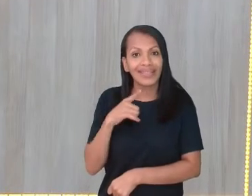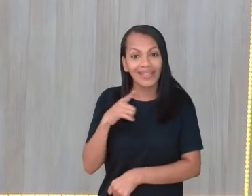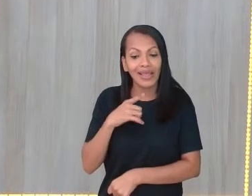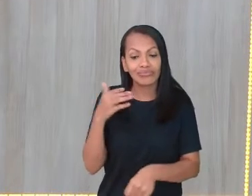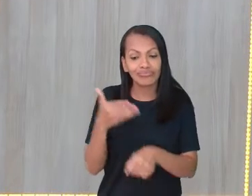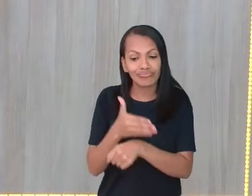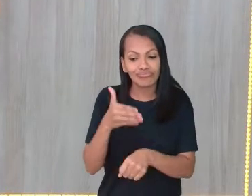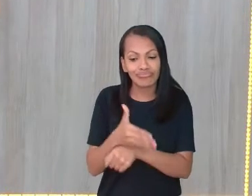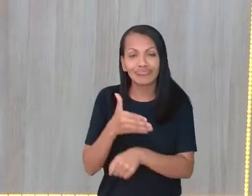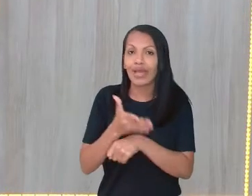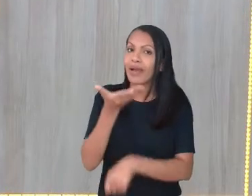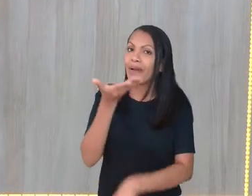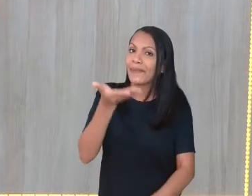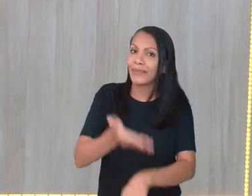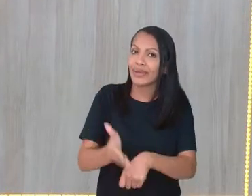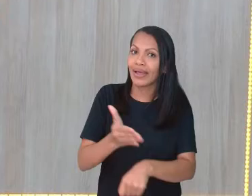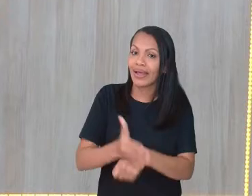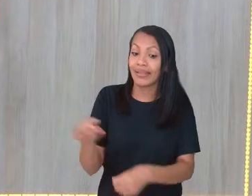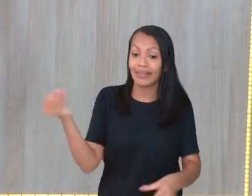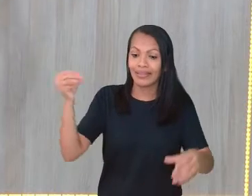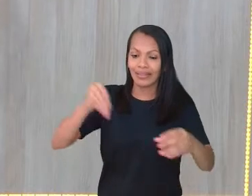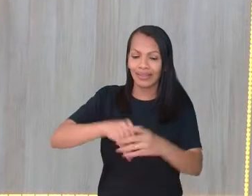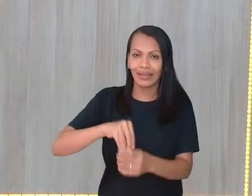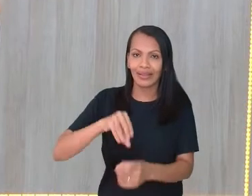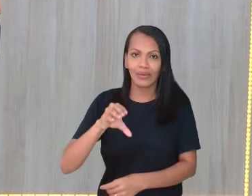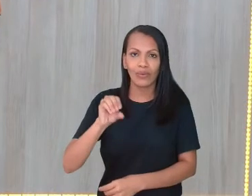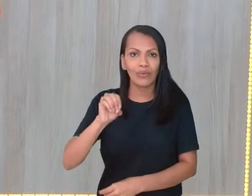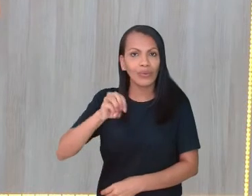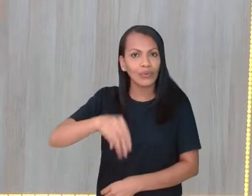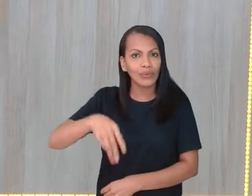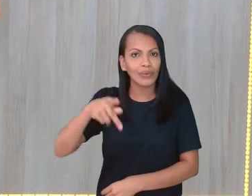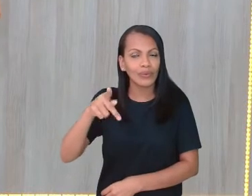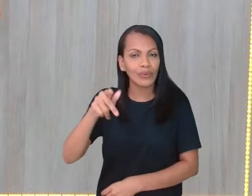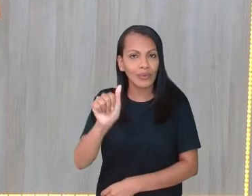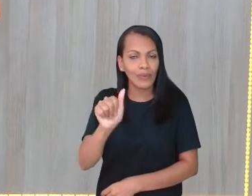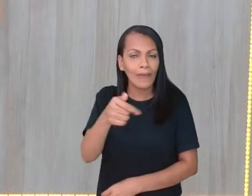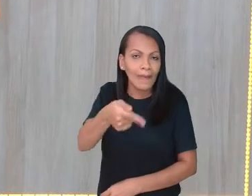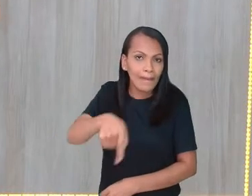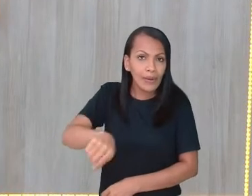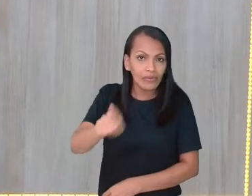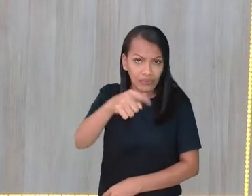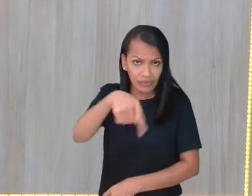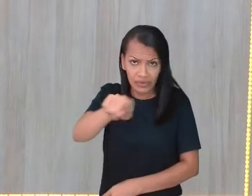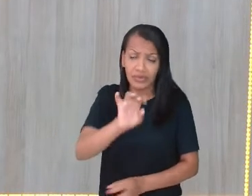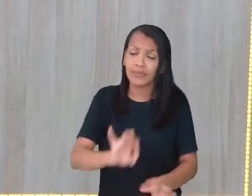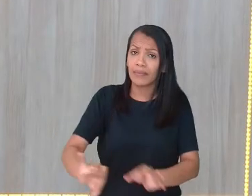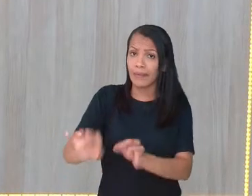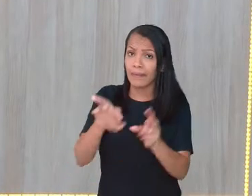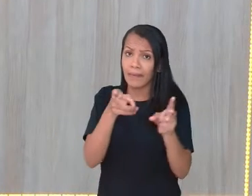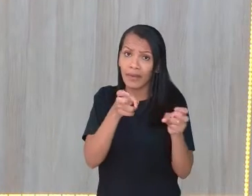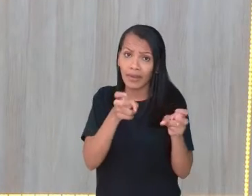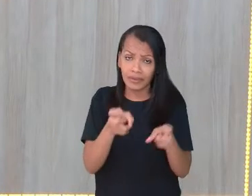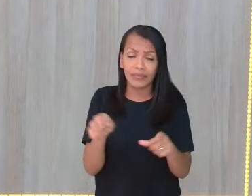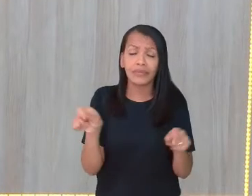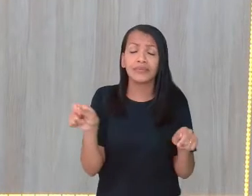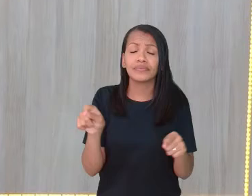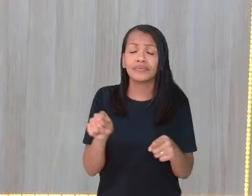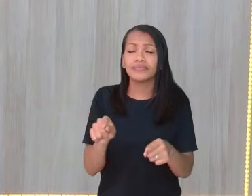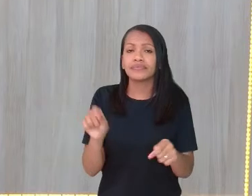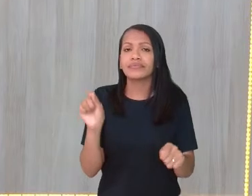do Compás, por exemplo. Então vejam aí que as coisas vão mudando um pouquinho ao longo do tempo, né? O professor Pedro falou na aula dele sobre a